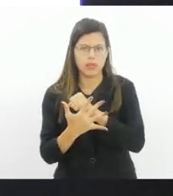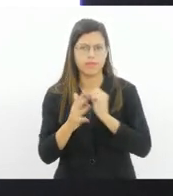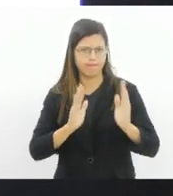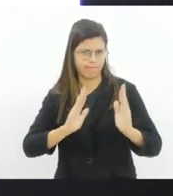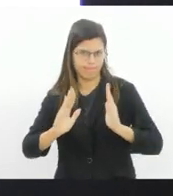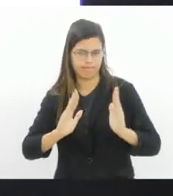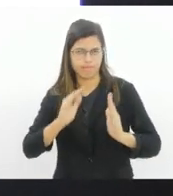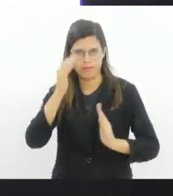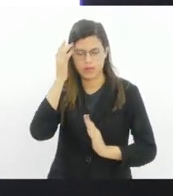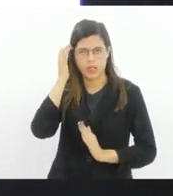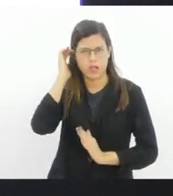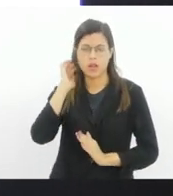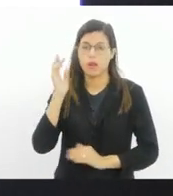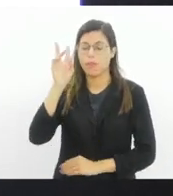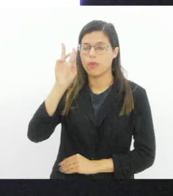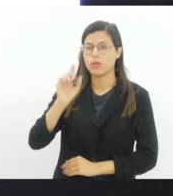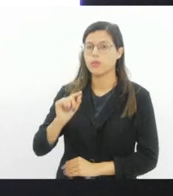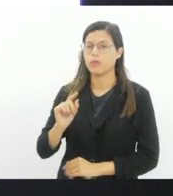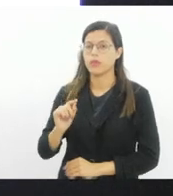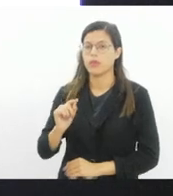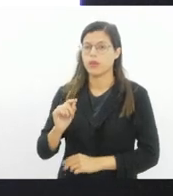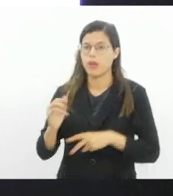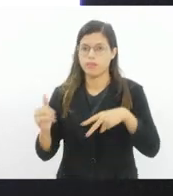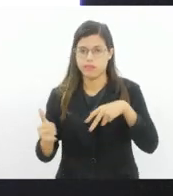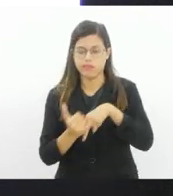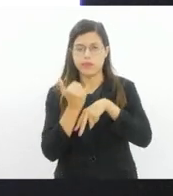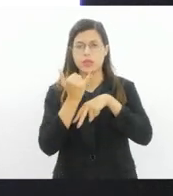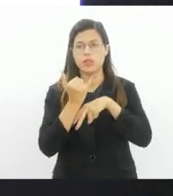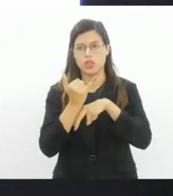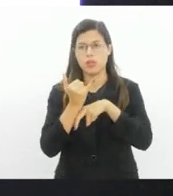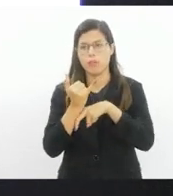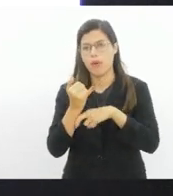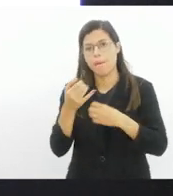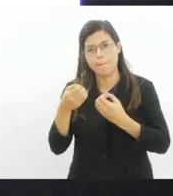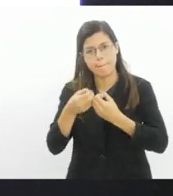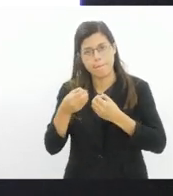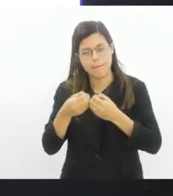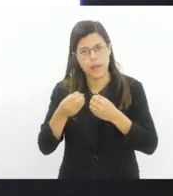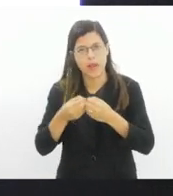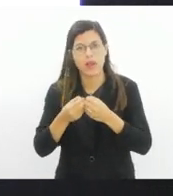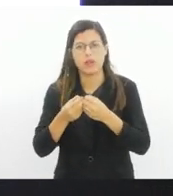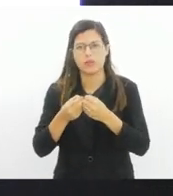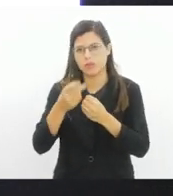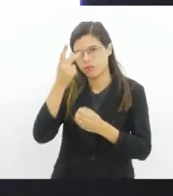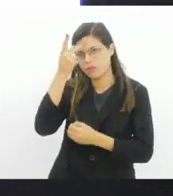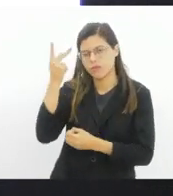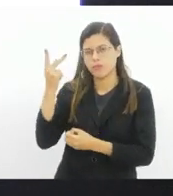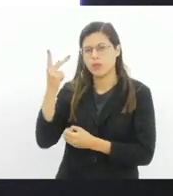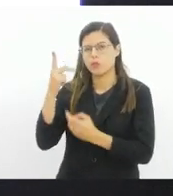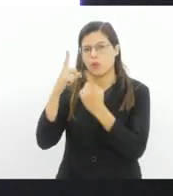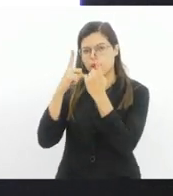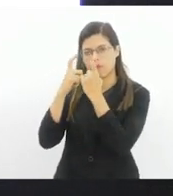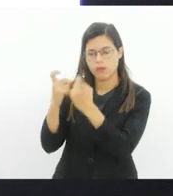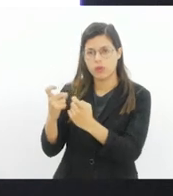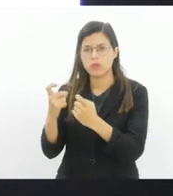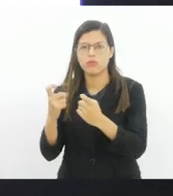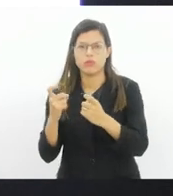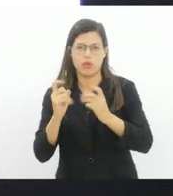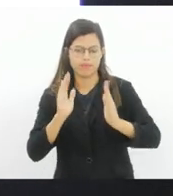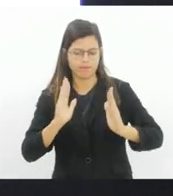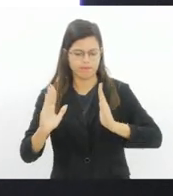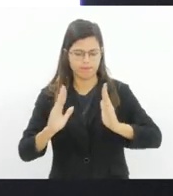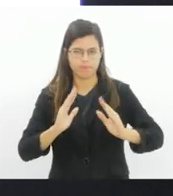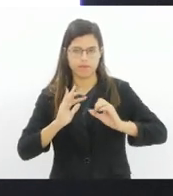que muitas vítimas permaneceram próximas a seus agressores durante esse período, e, de alguma forma, isso pode